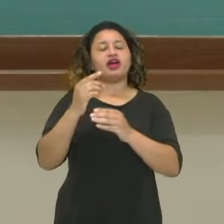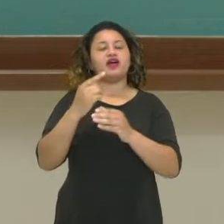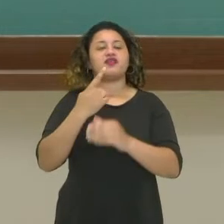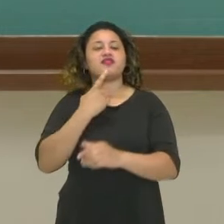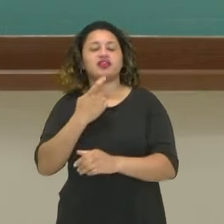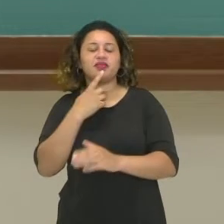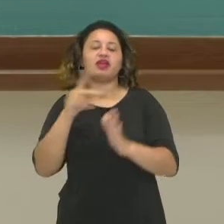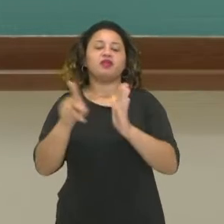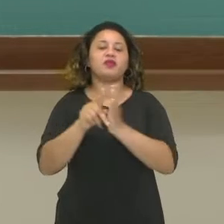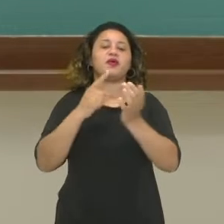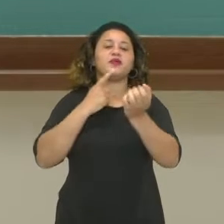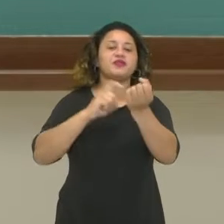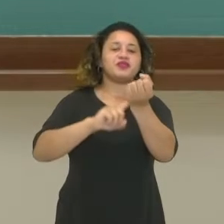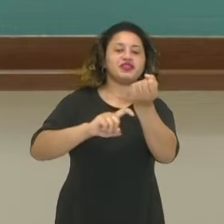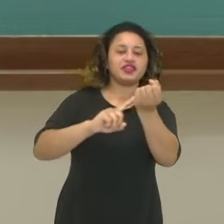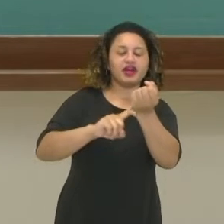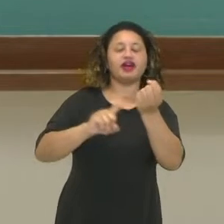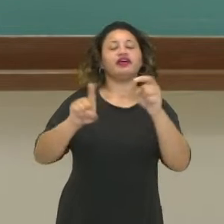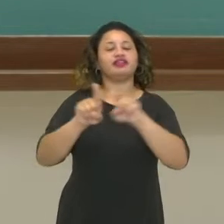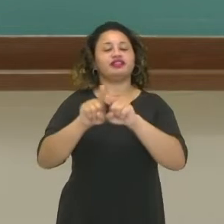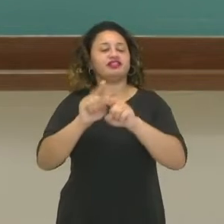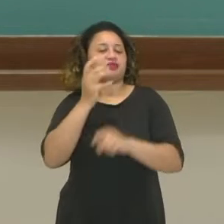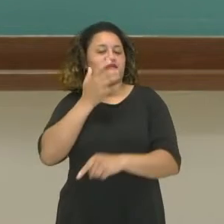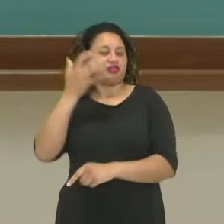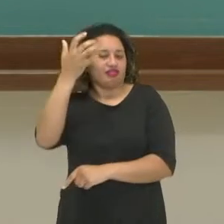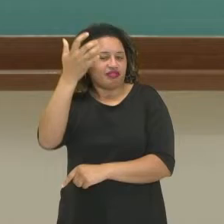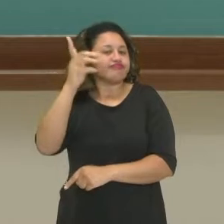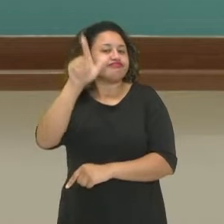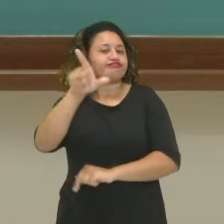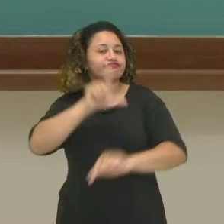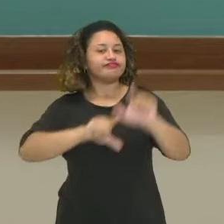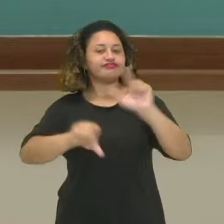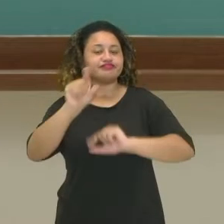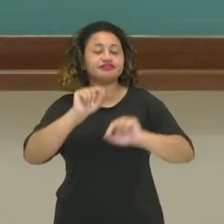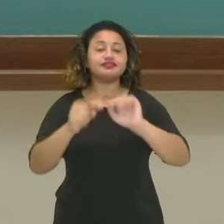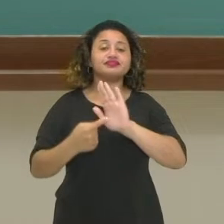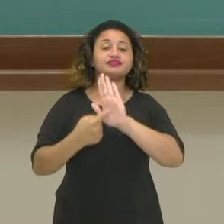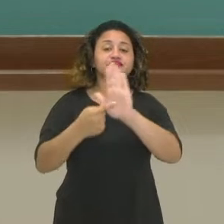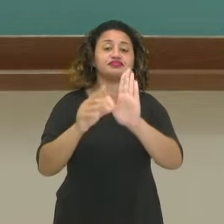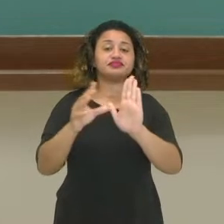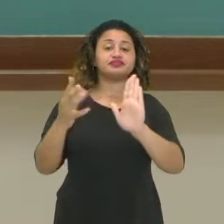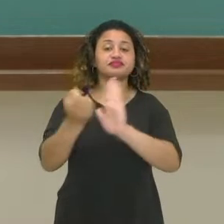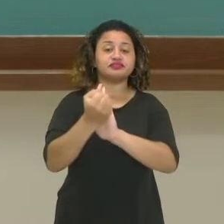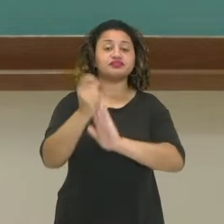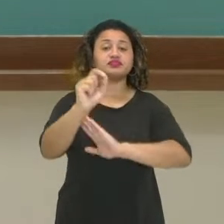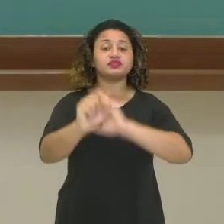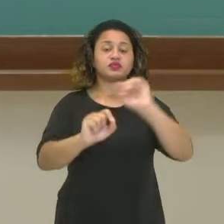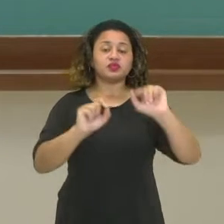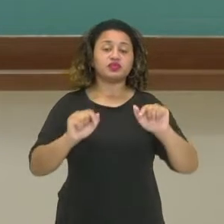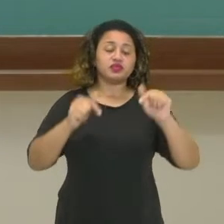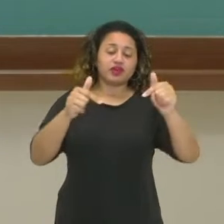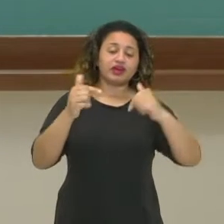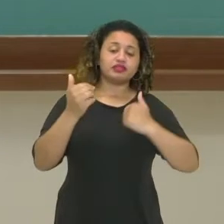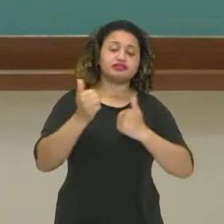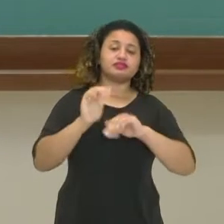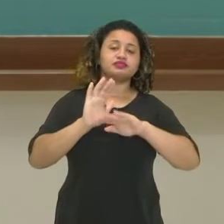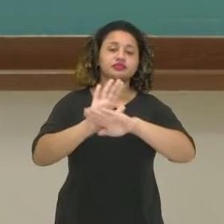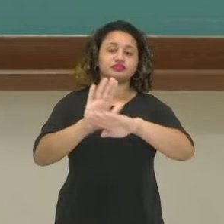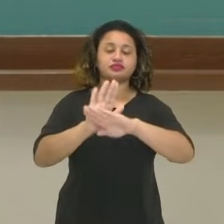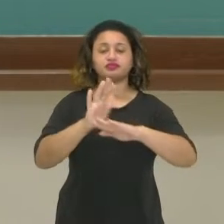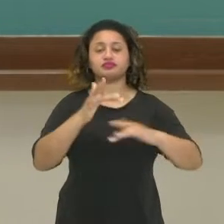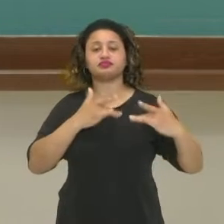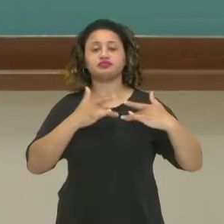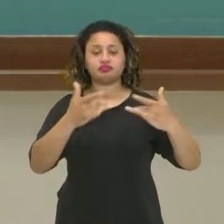ao sangue, ligado à paixão, né? E ele foi escolhido para simbolizar, né, como um ato de solidariedade.